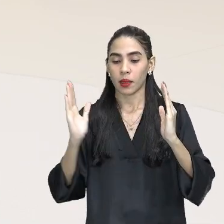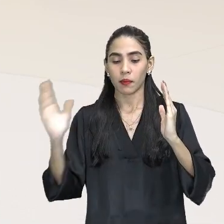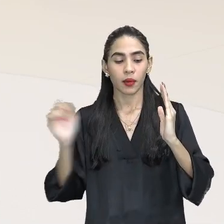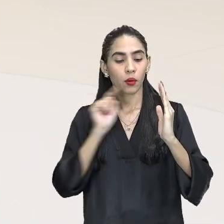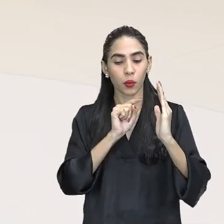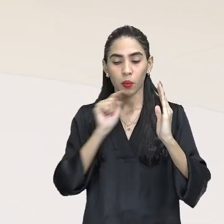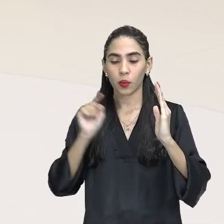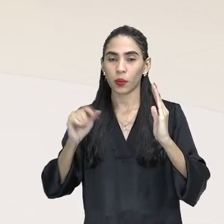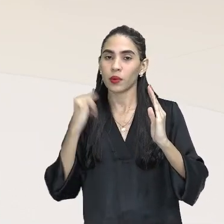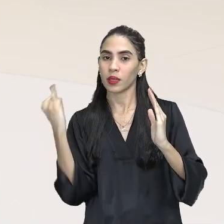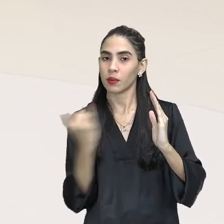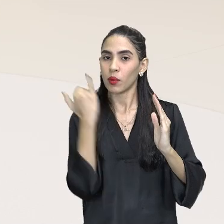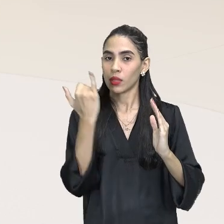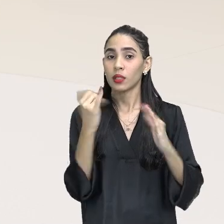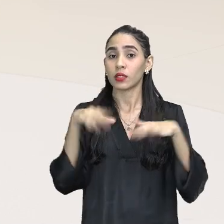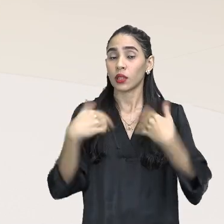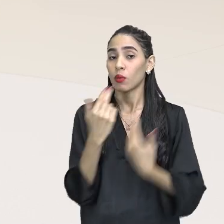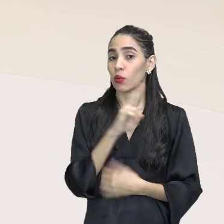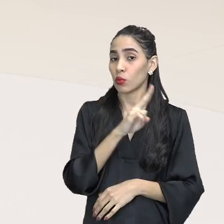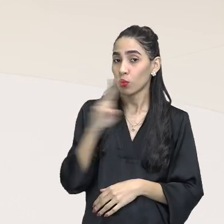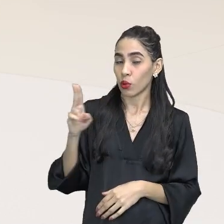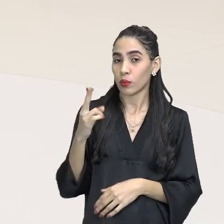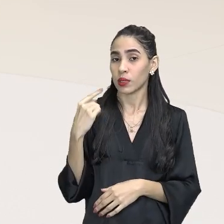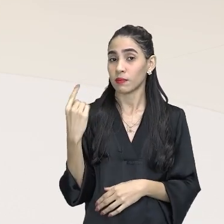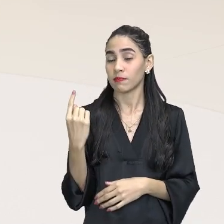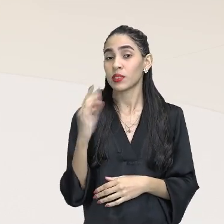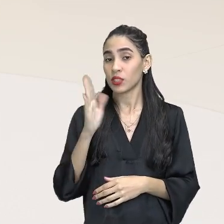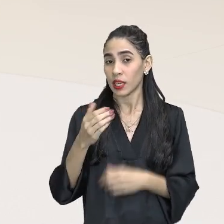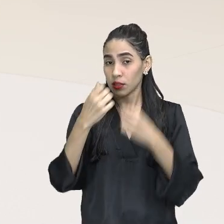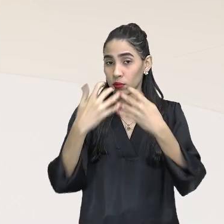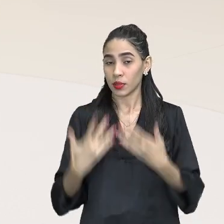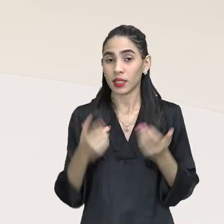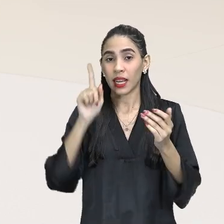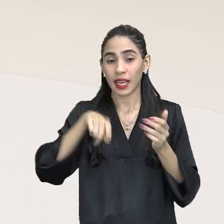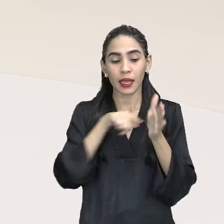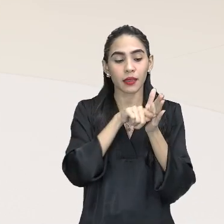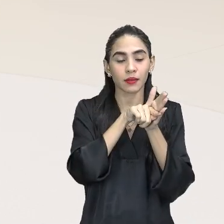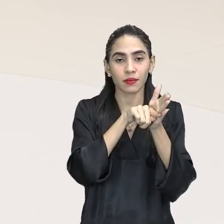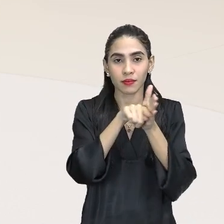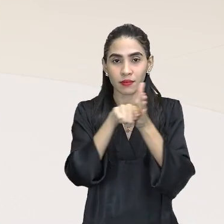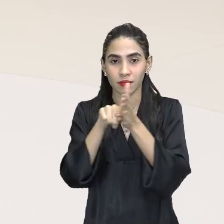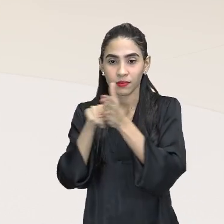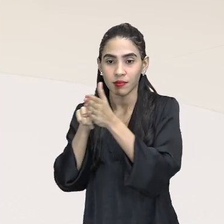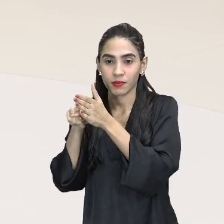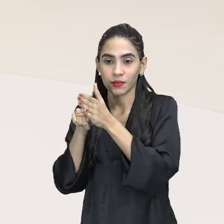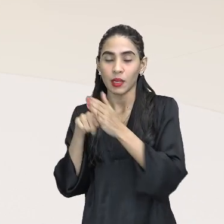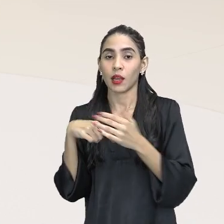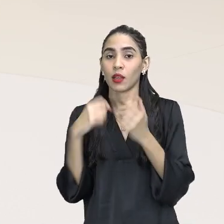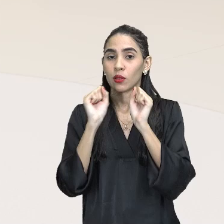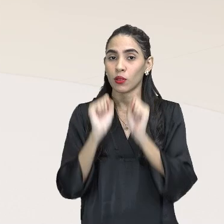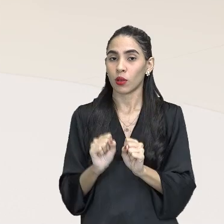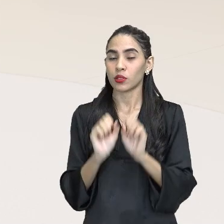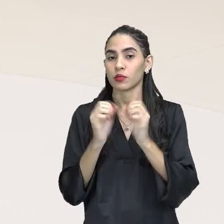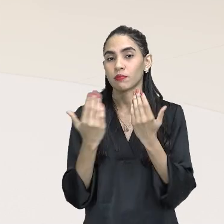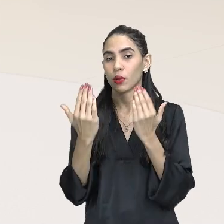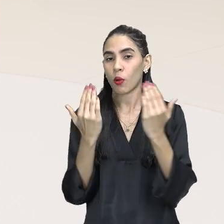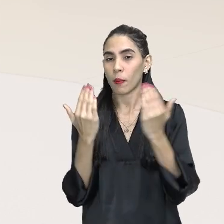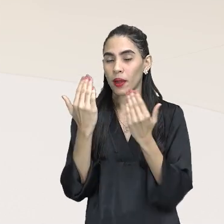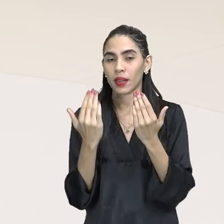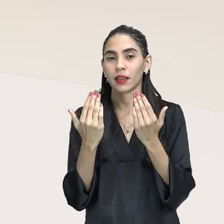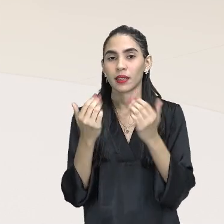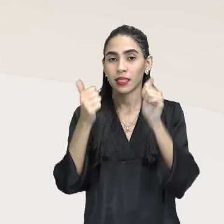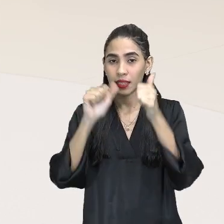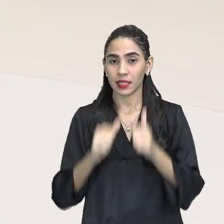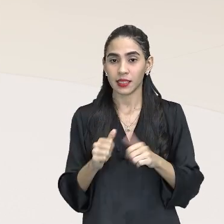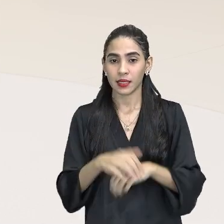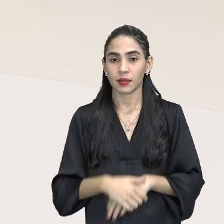essencial. E como o nome já diz, nós vamos investigar, tá? É uma investigação para que a gente possa verificar essas conexões, tá